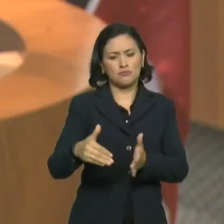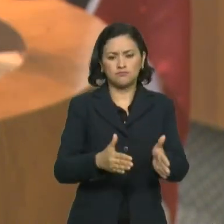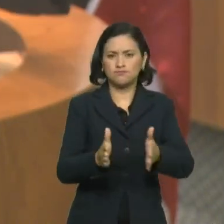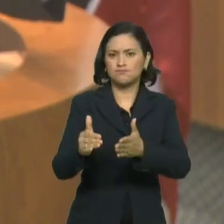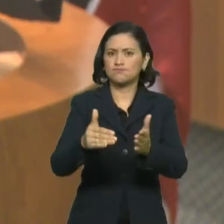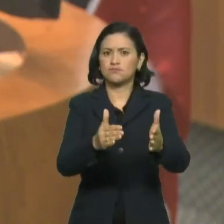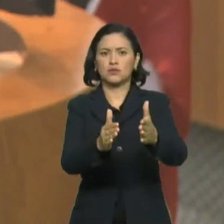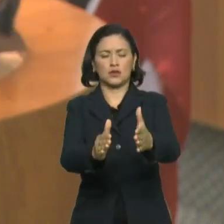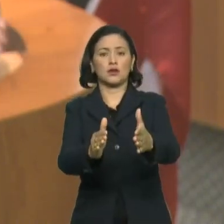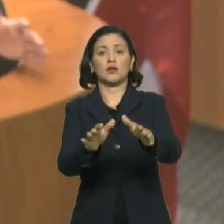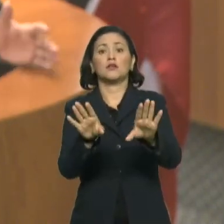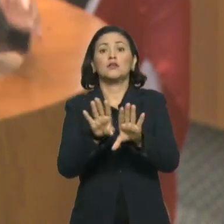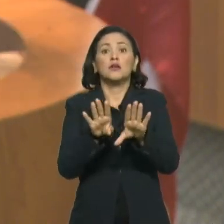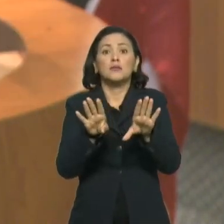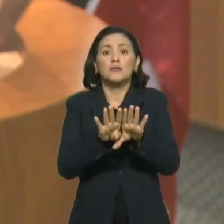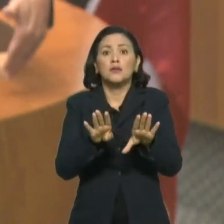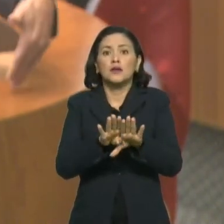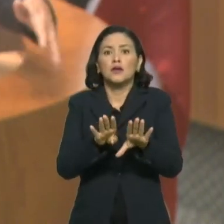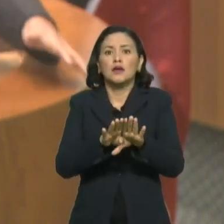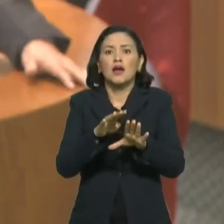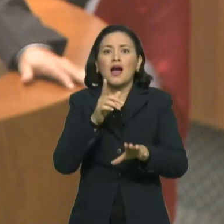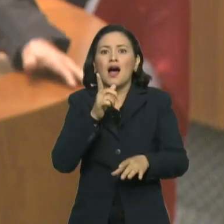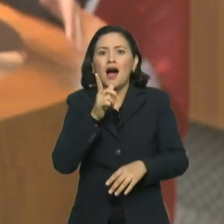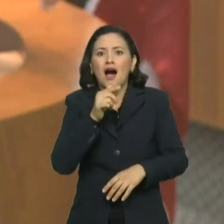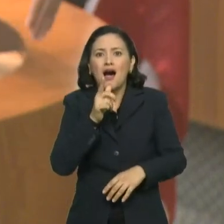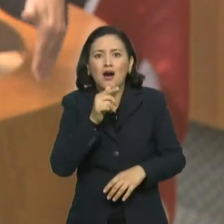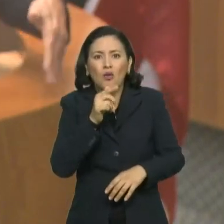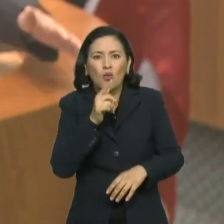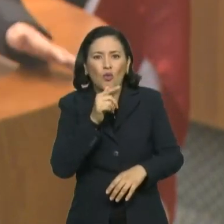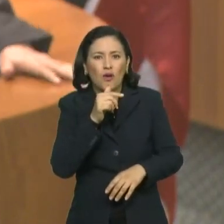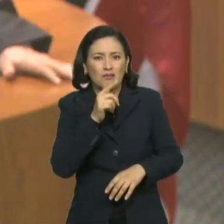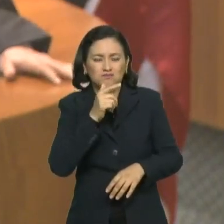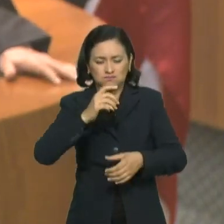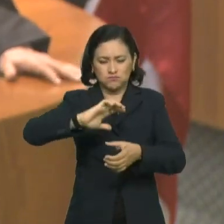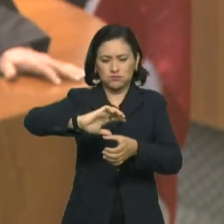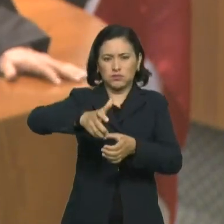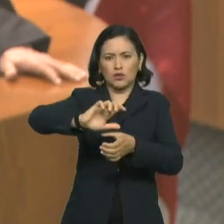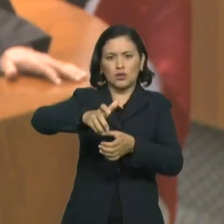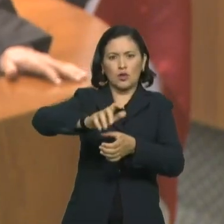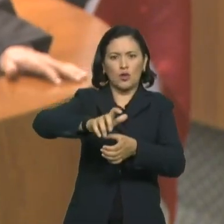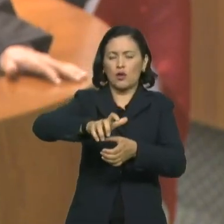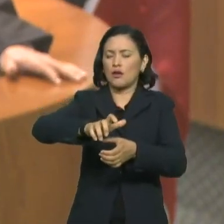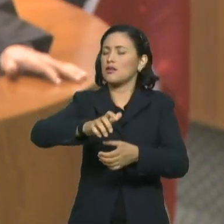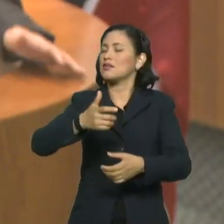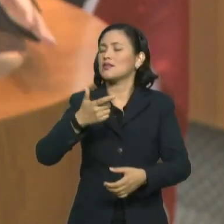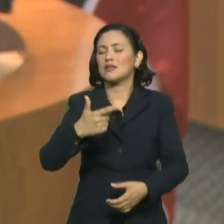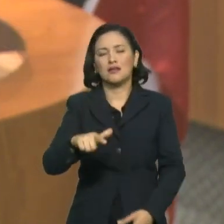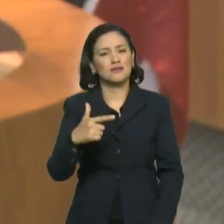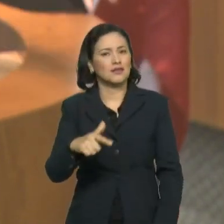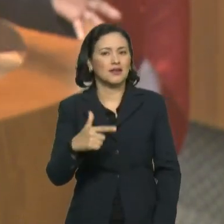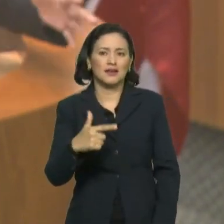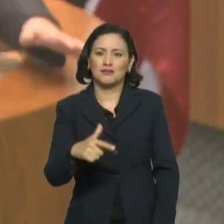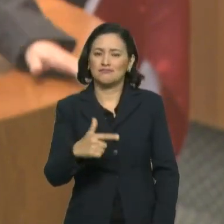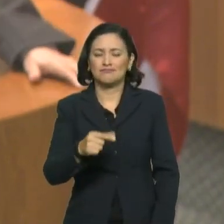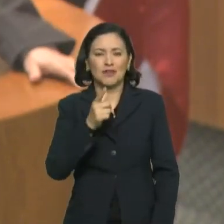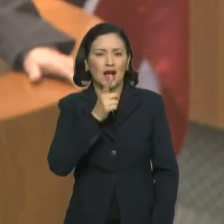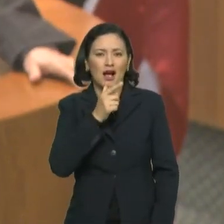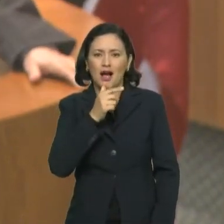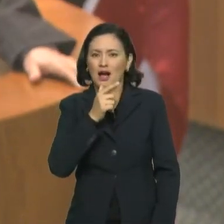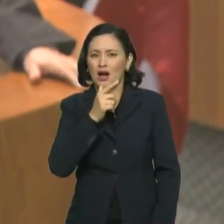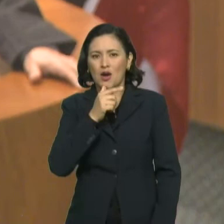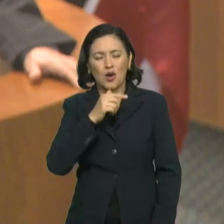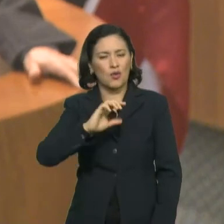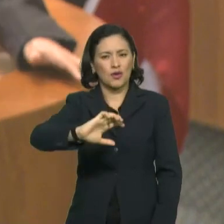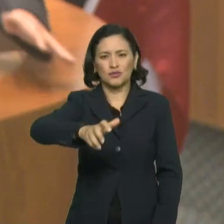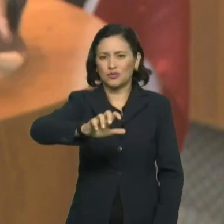rica em águas, mas as águas são muito profundas, os poços são acima de 300 metros, para que a gente possa atender